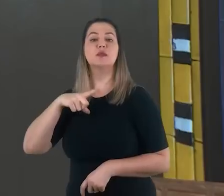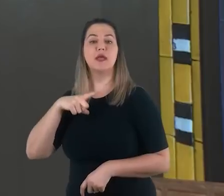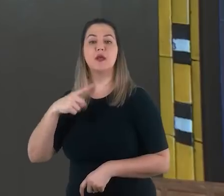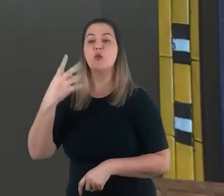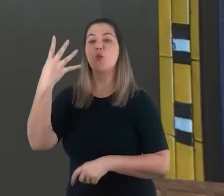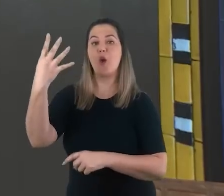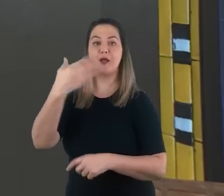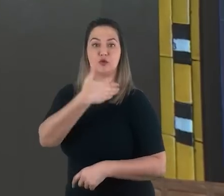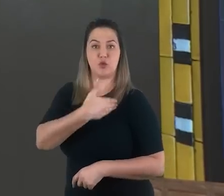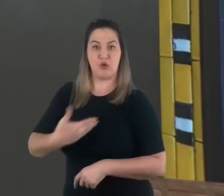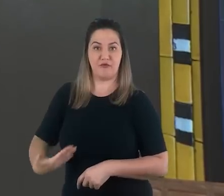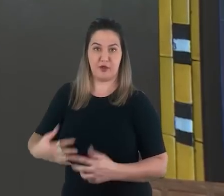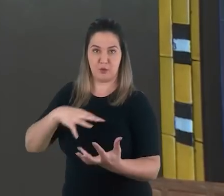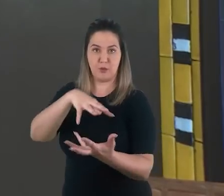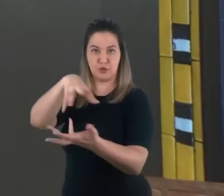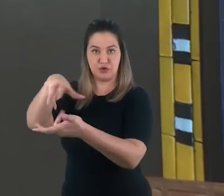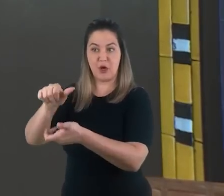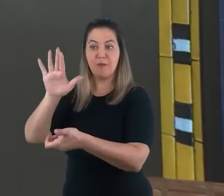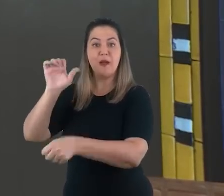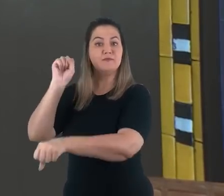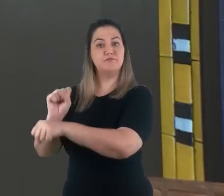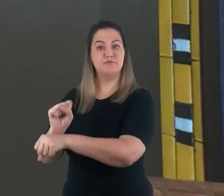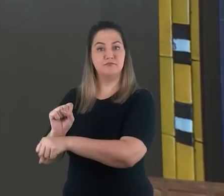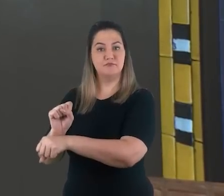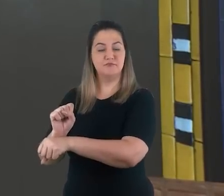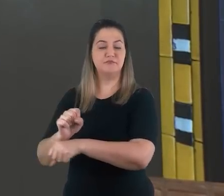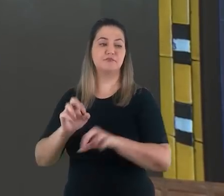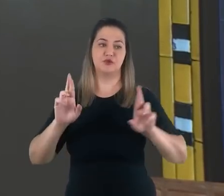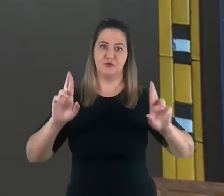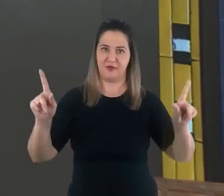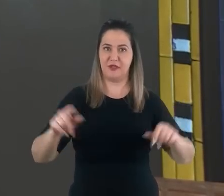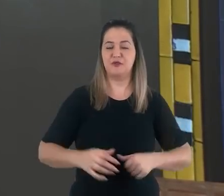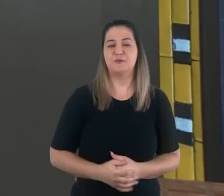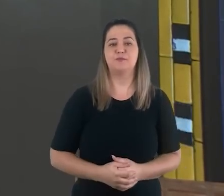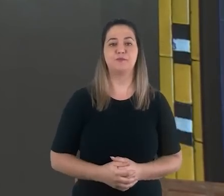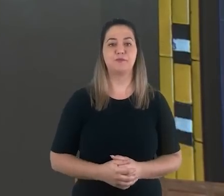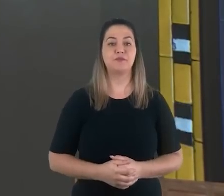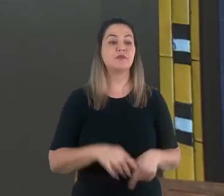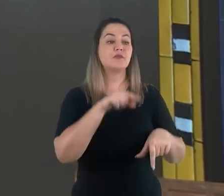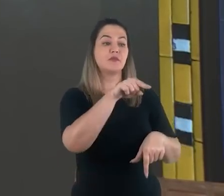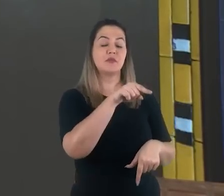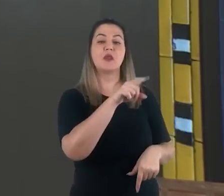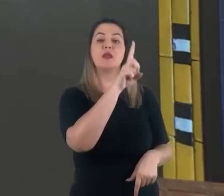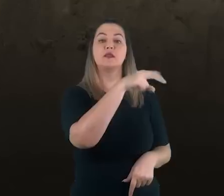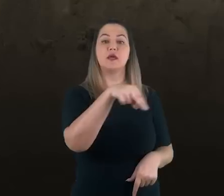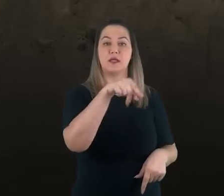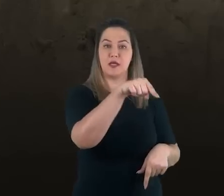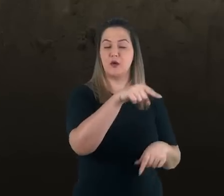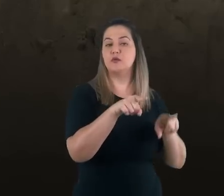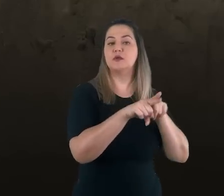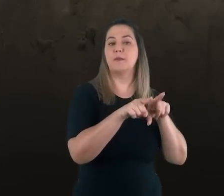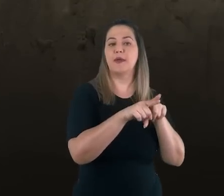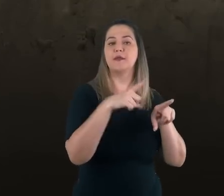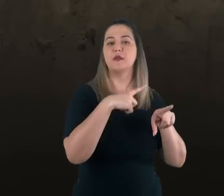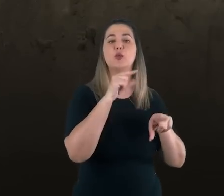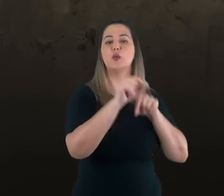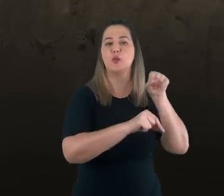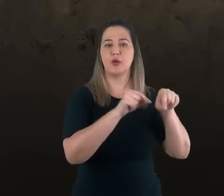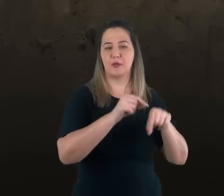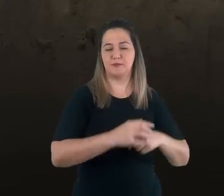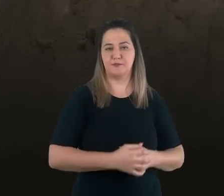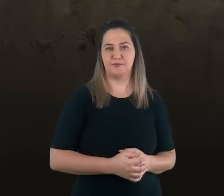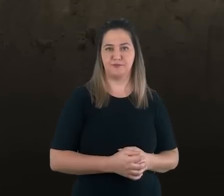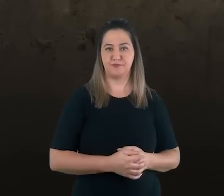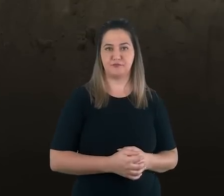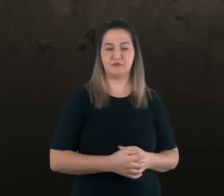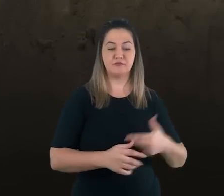Então, há uma diferença gritante aqui. Segunda diferença entre Daniel e essas profecias acadianas. Vamos ver aqui no quadro. Em segundo lugar, há